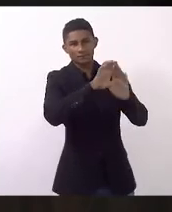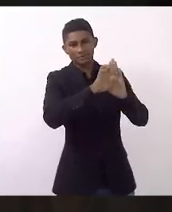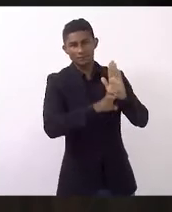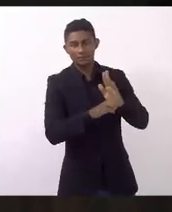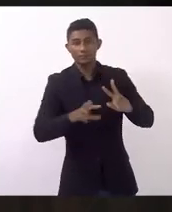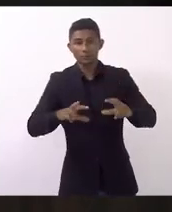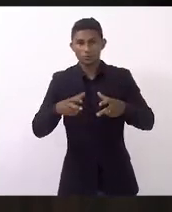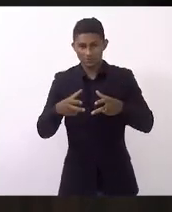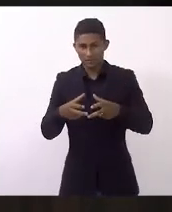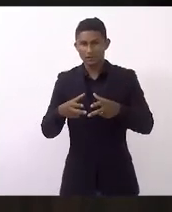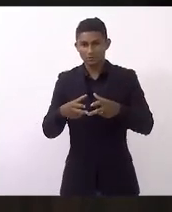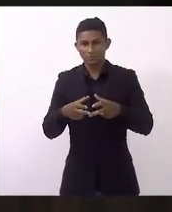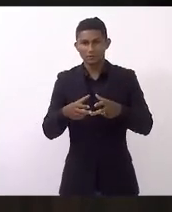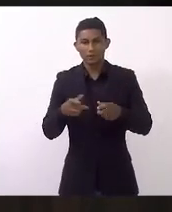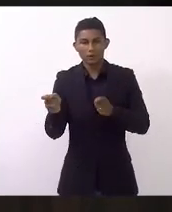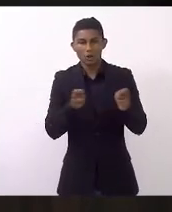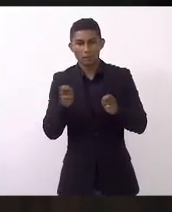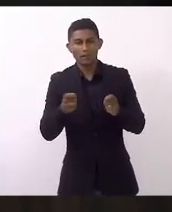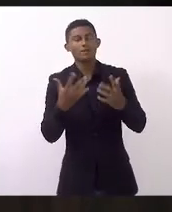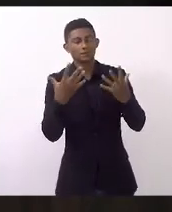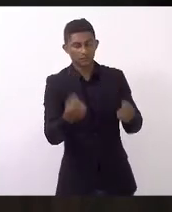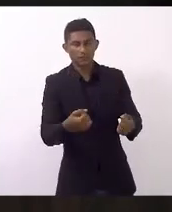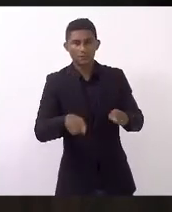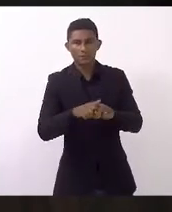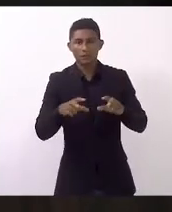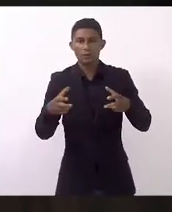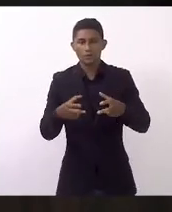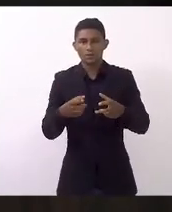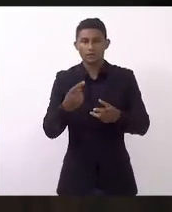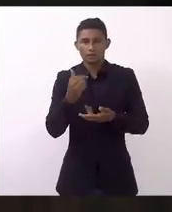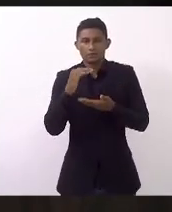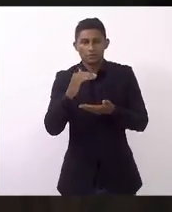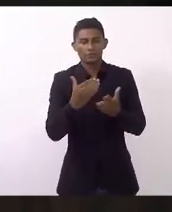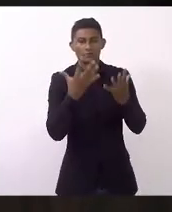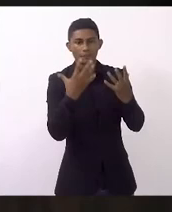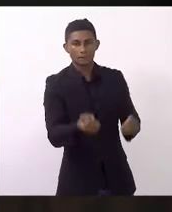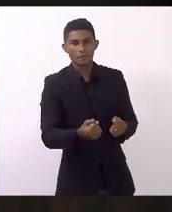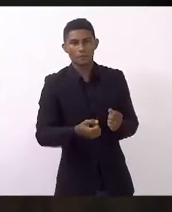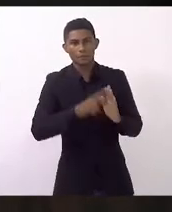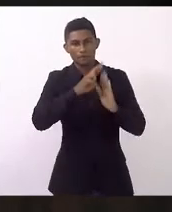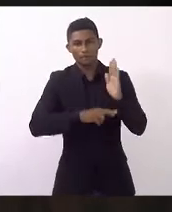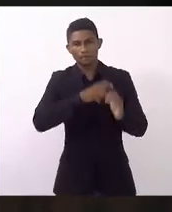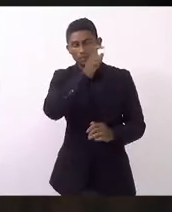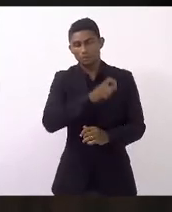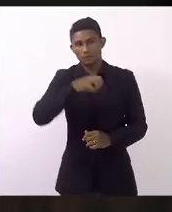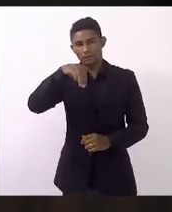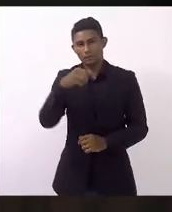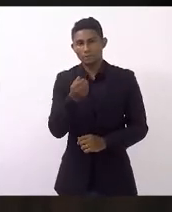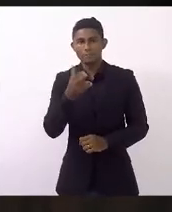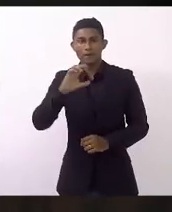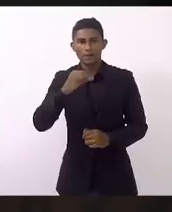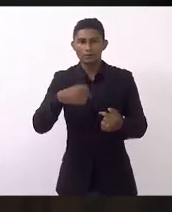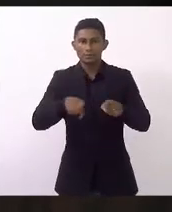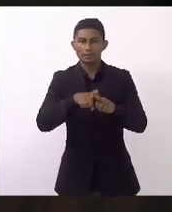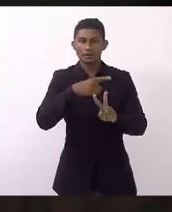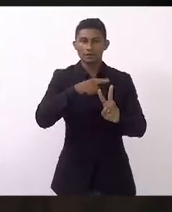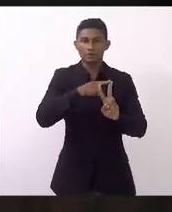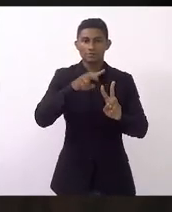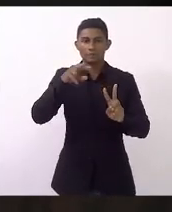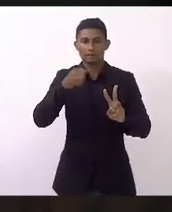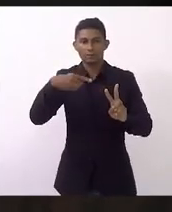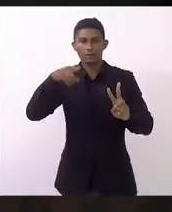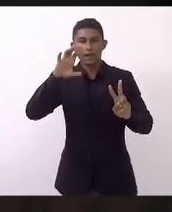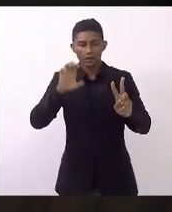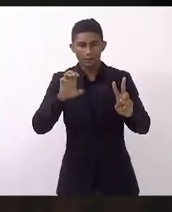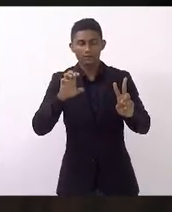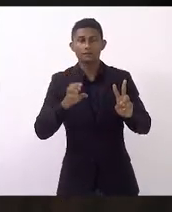favorável, de economia favorável, de orçamento favorável. Relatores Márcio Pacheco, Valdeque Carneiro e Márcio Pacheco. Pendente de pareceres das